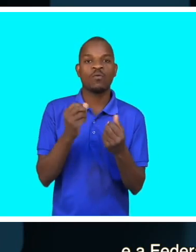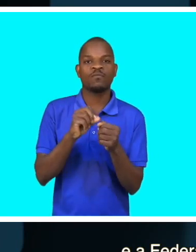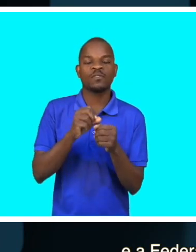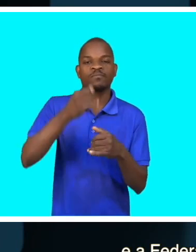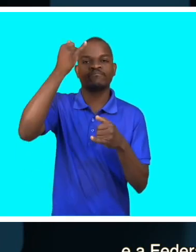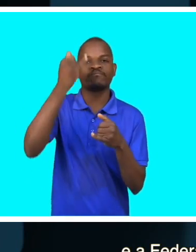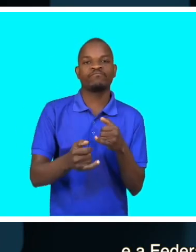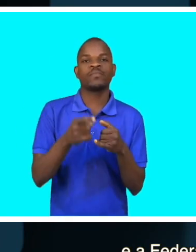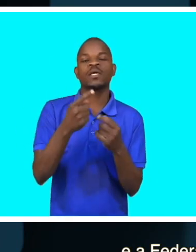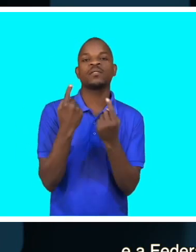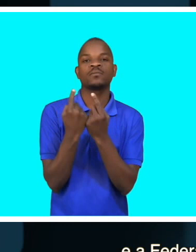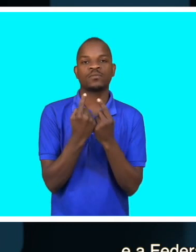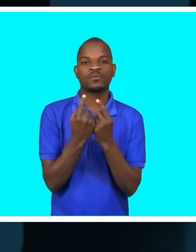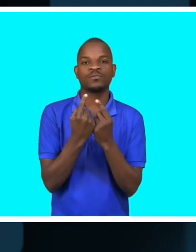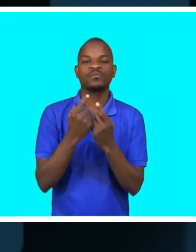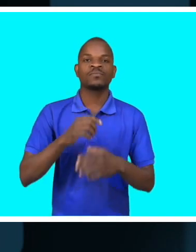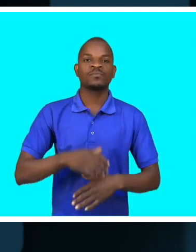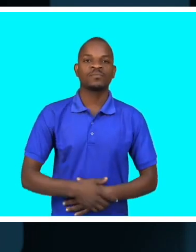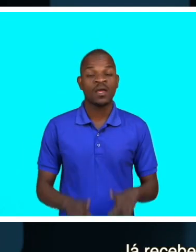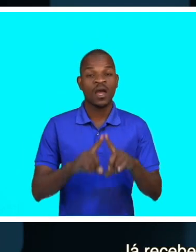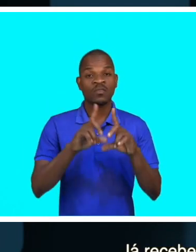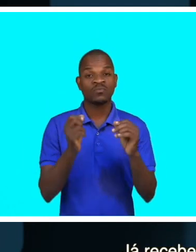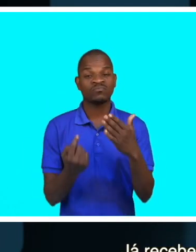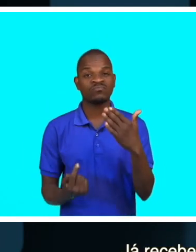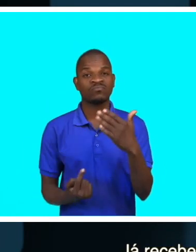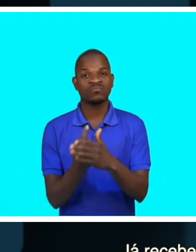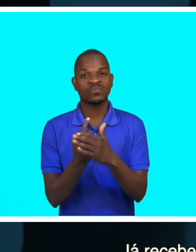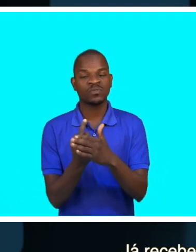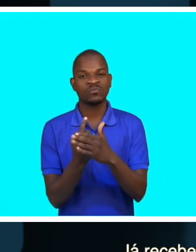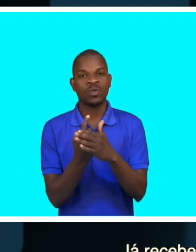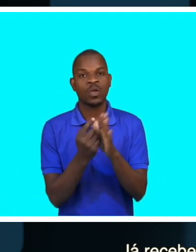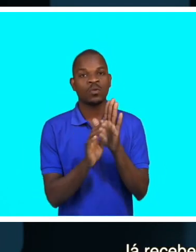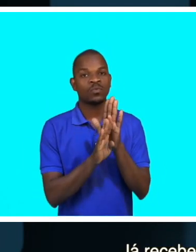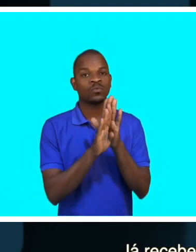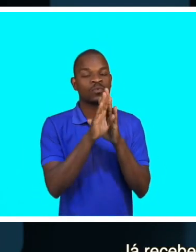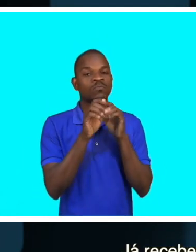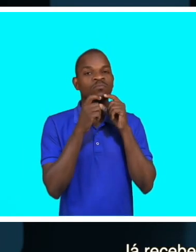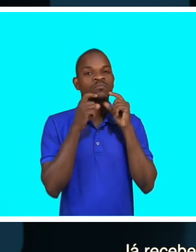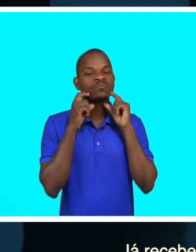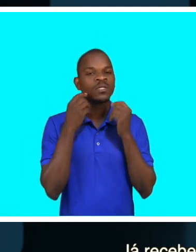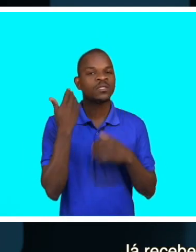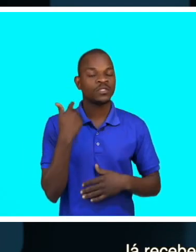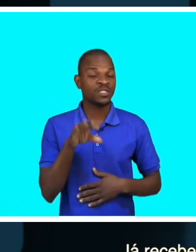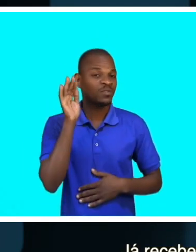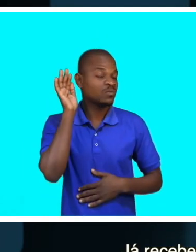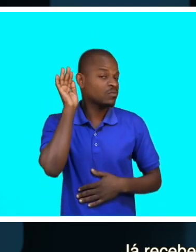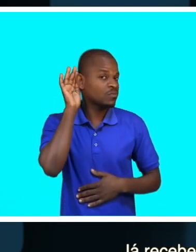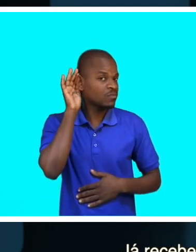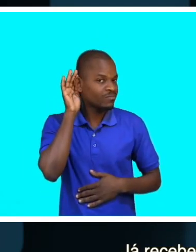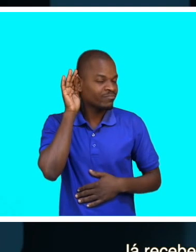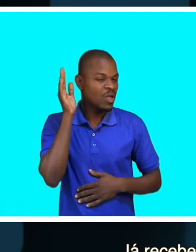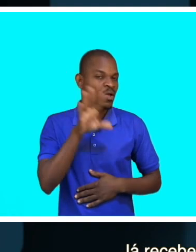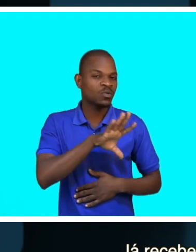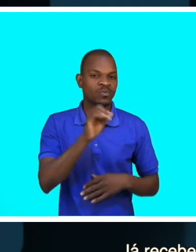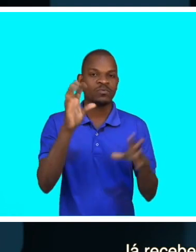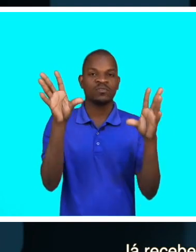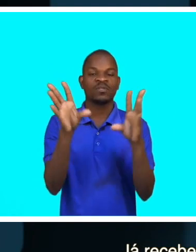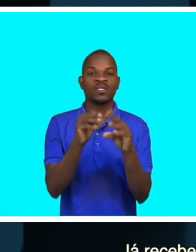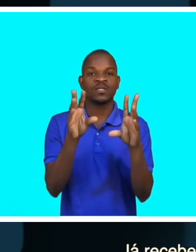para pôr fim a esta situação. O aconteceu na Zona Norte, nós já recebemos o